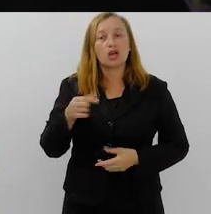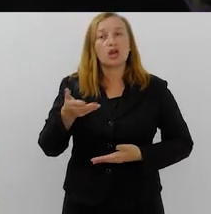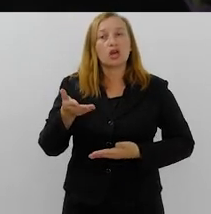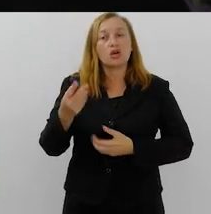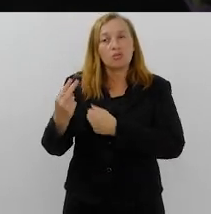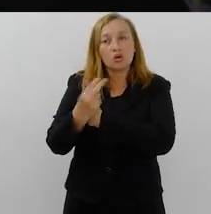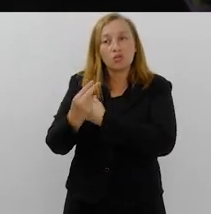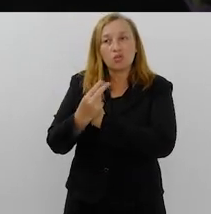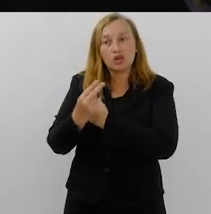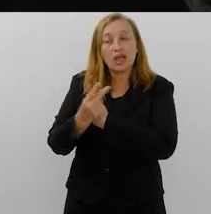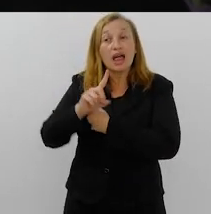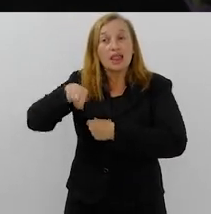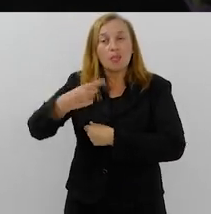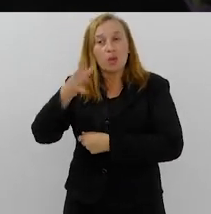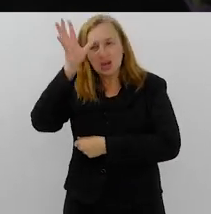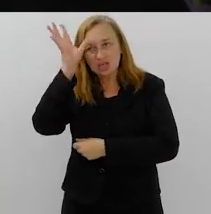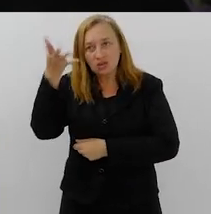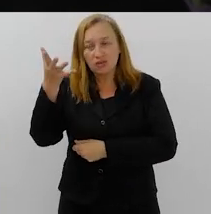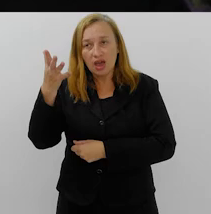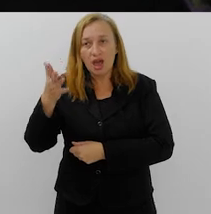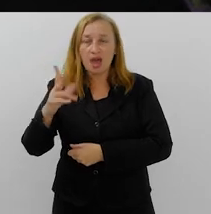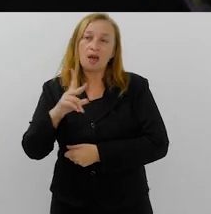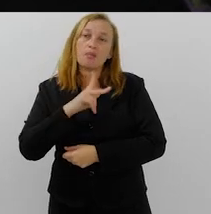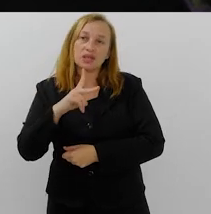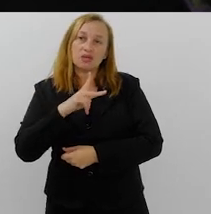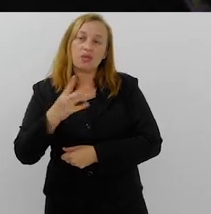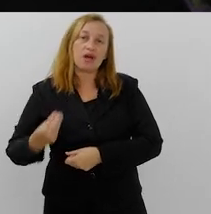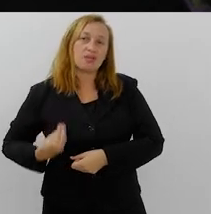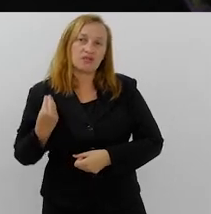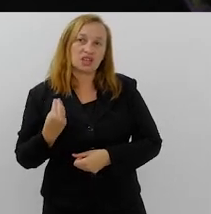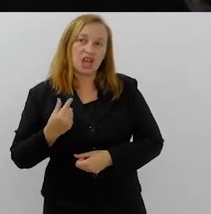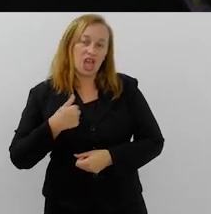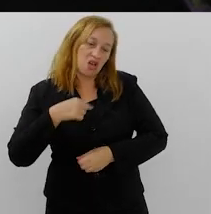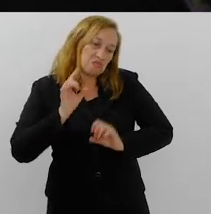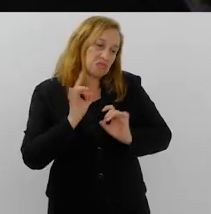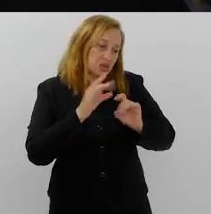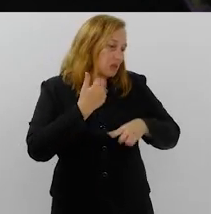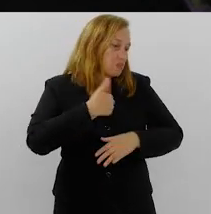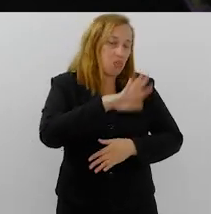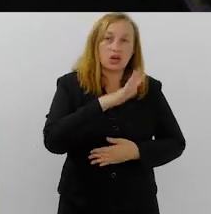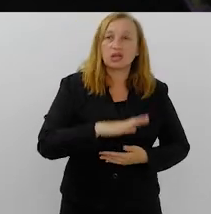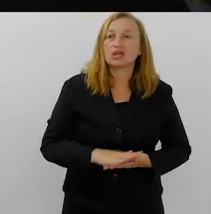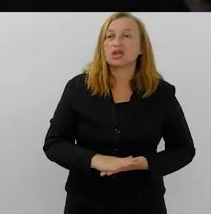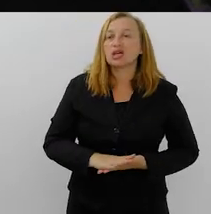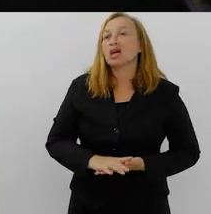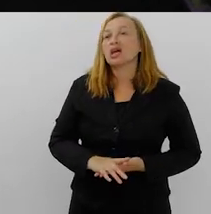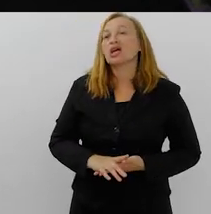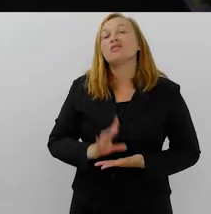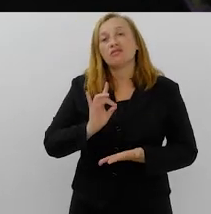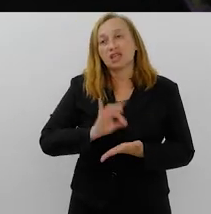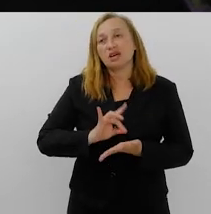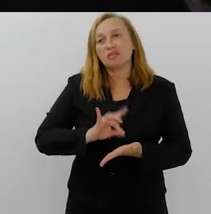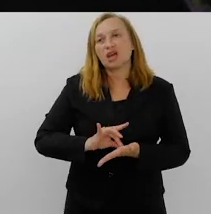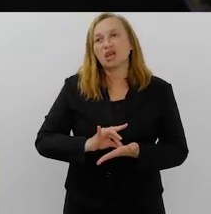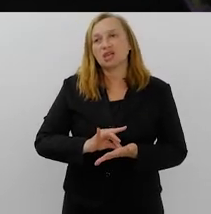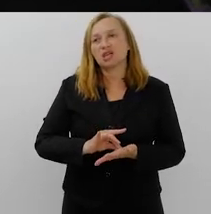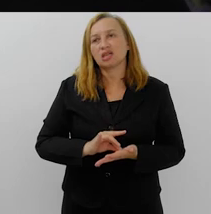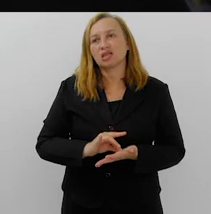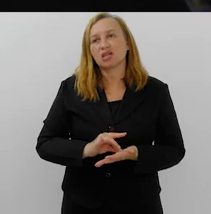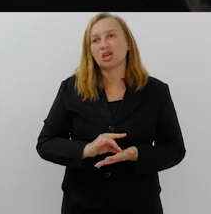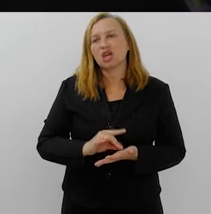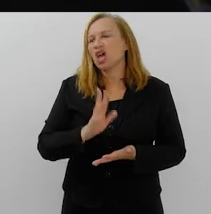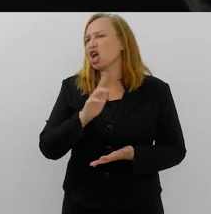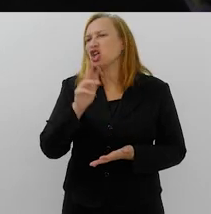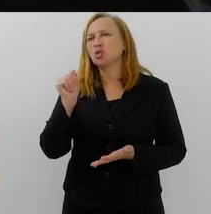primeiro ter meu bebê e depois eu resolvi a minha vida pessoal então eu mandei embora eu não fiquei apegada aquilo e realmente